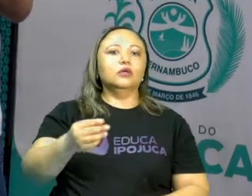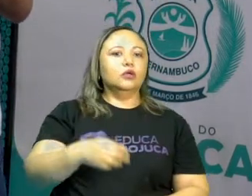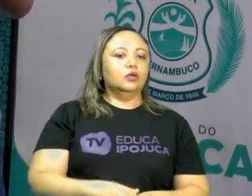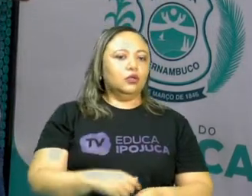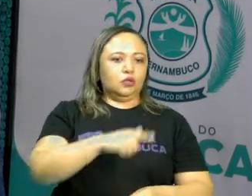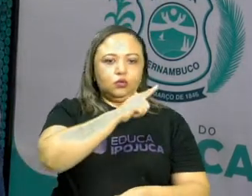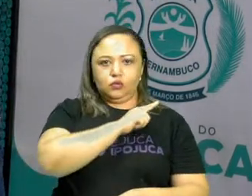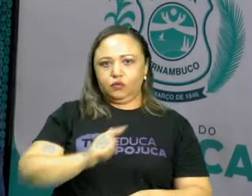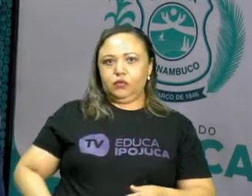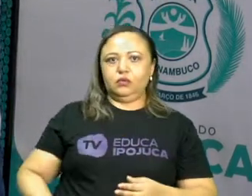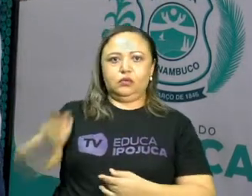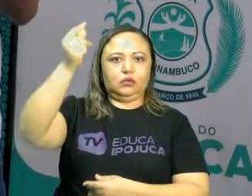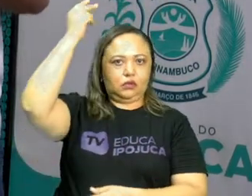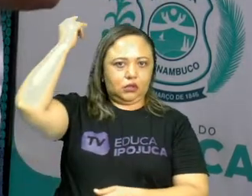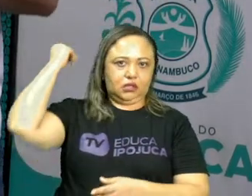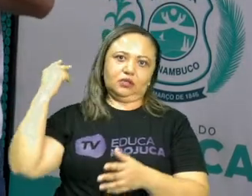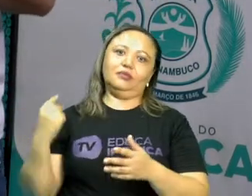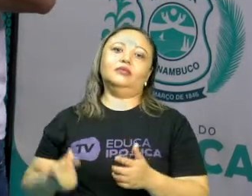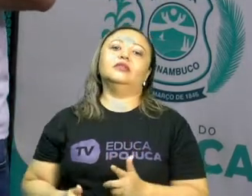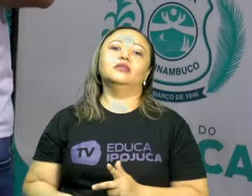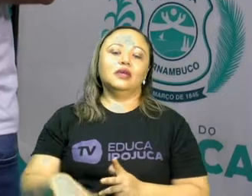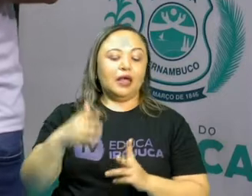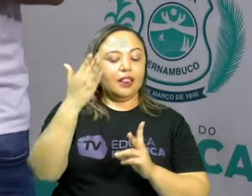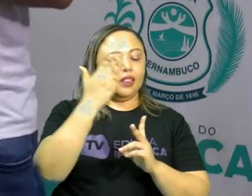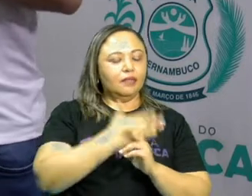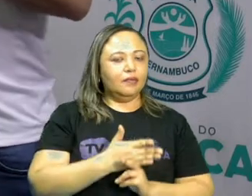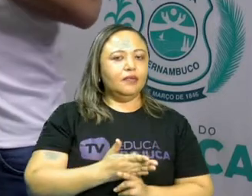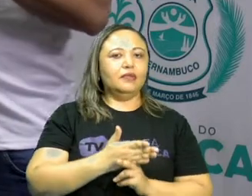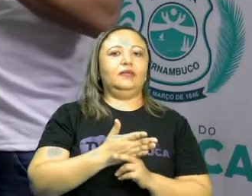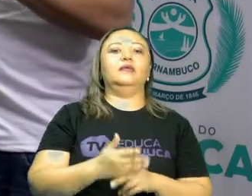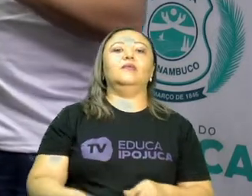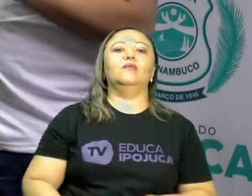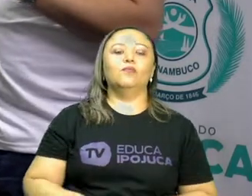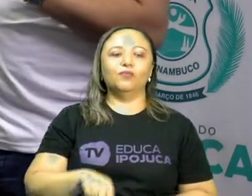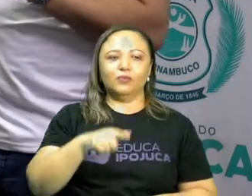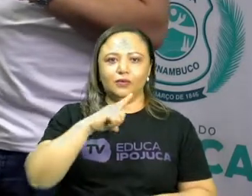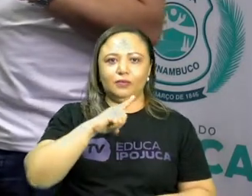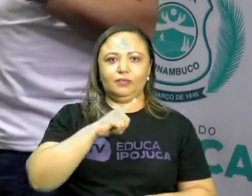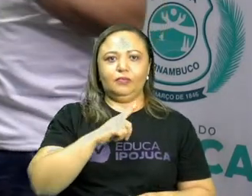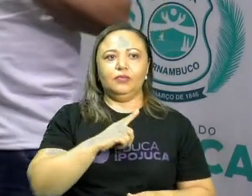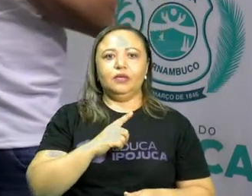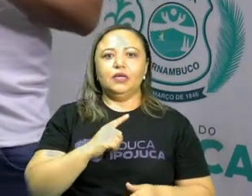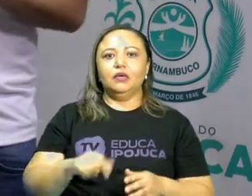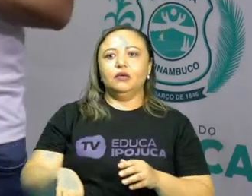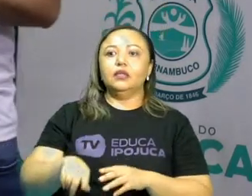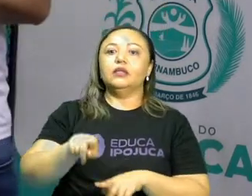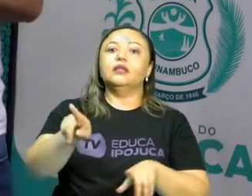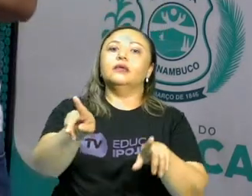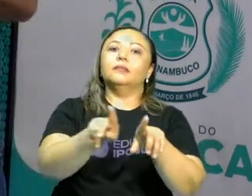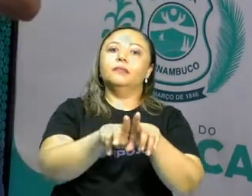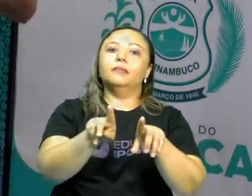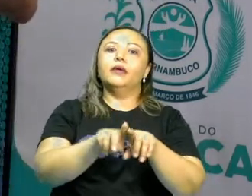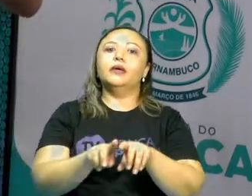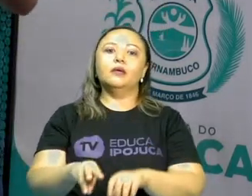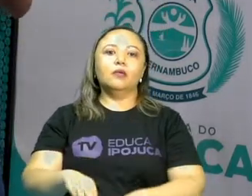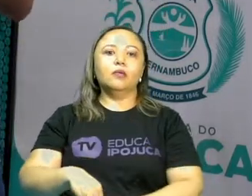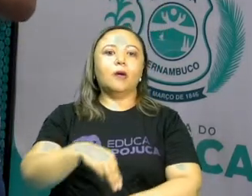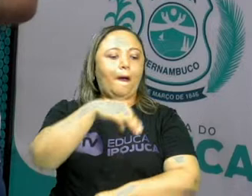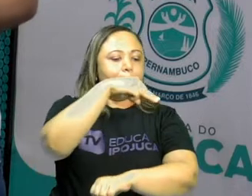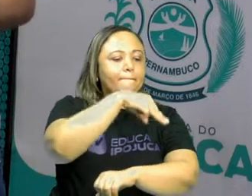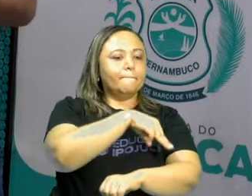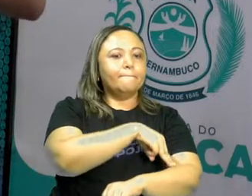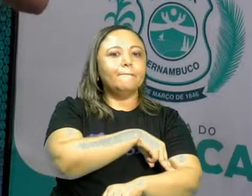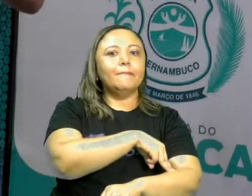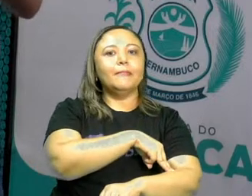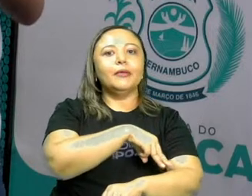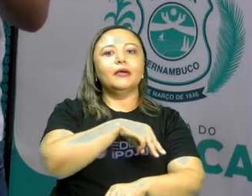antigo regime, essa divisão social em estados. Outra coisa era o mercantilismo, o modelo